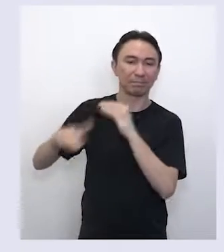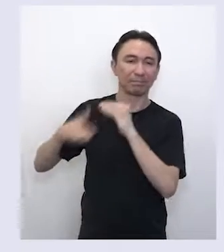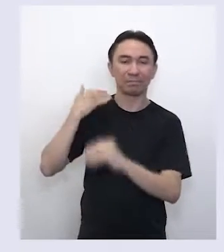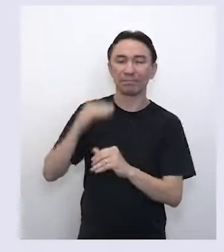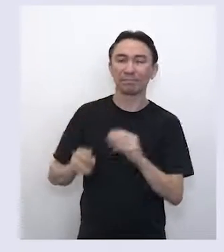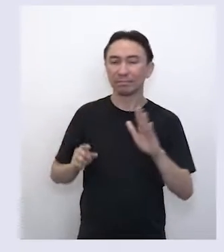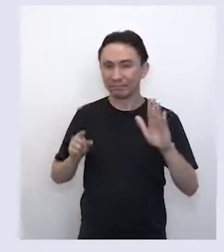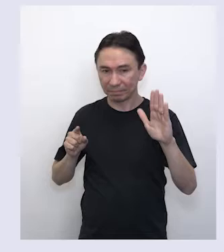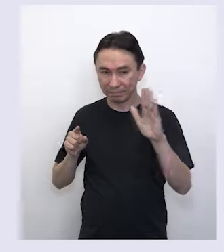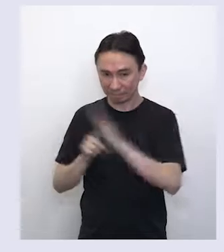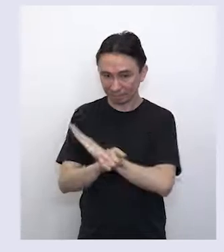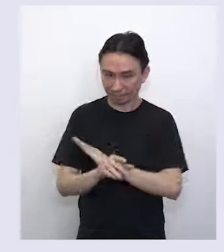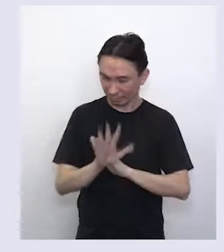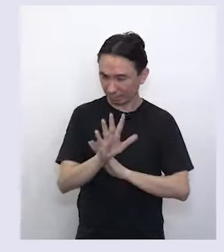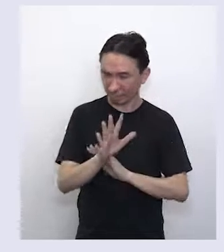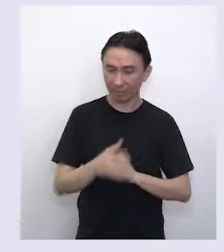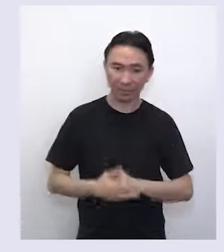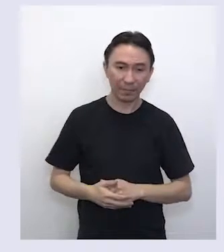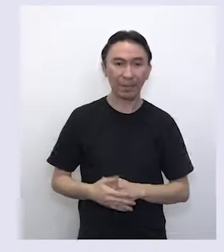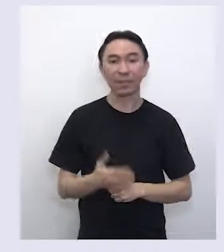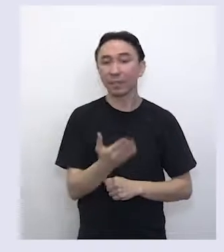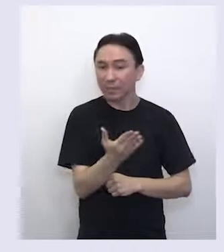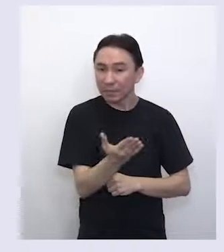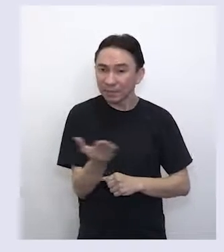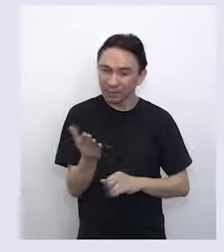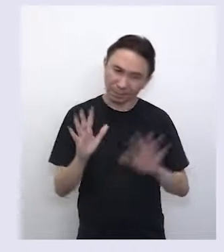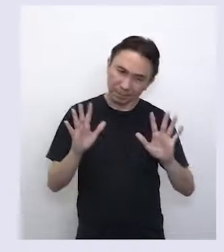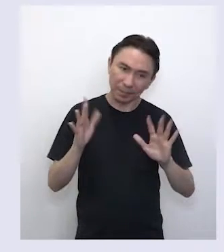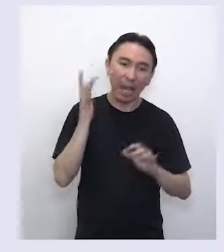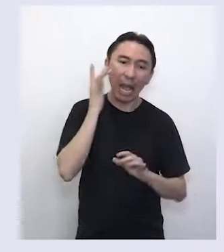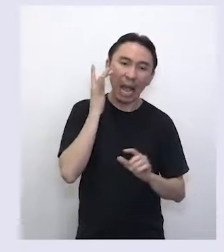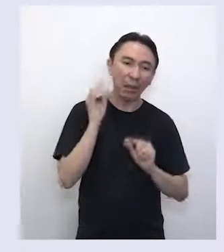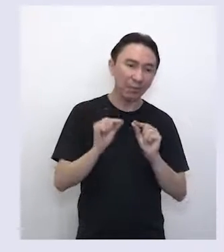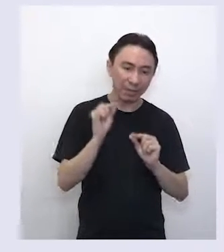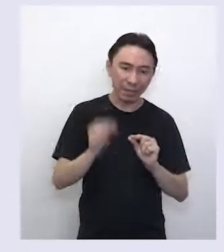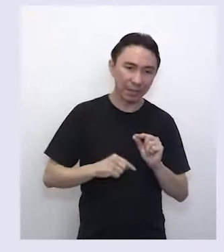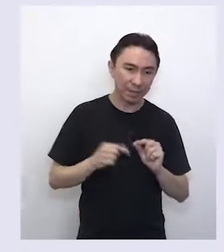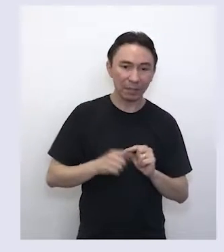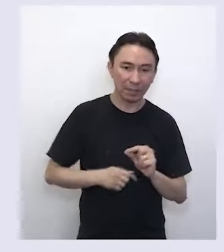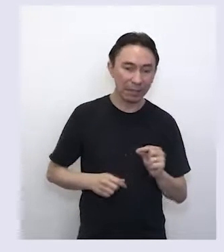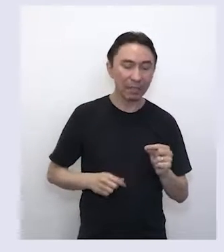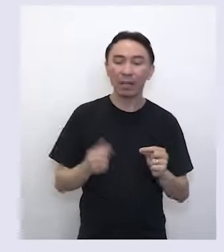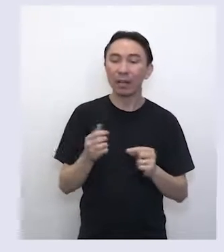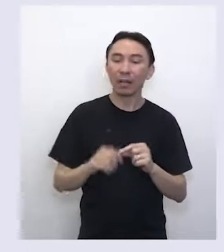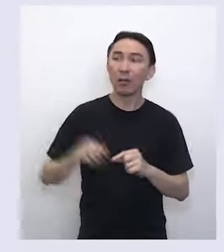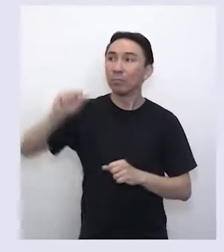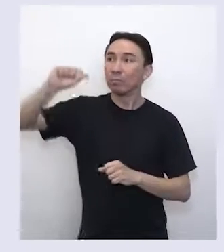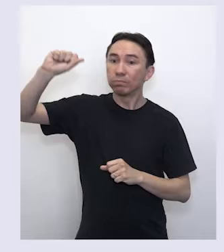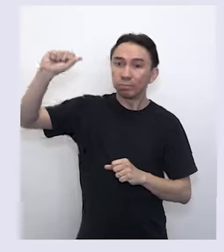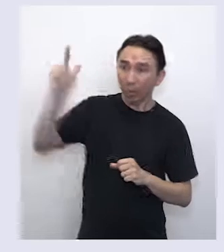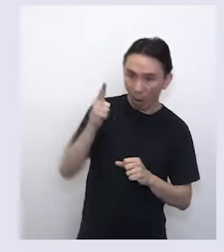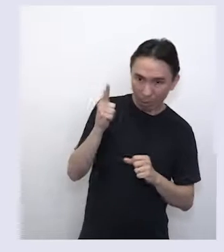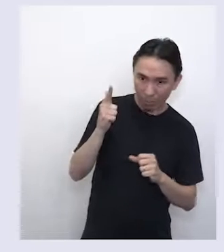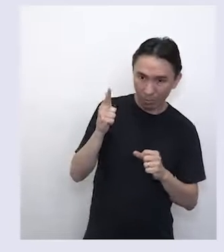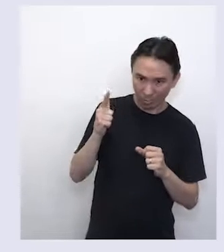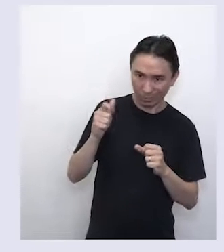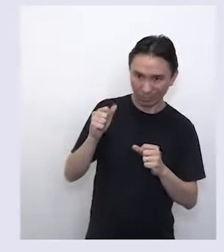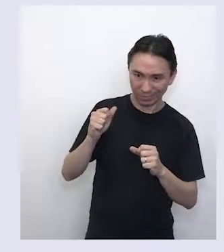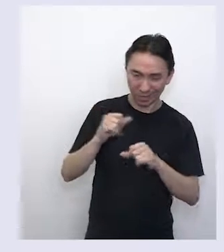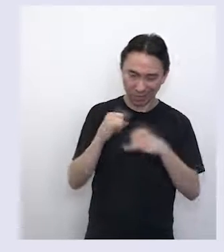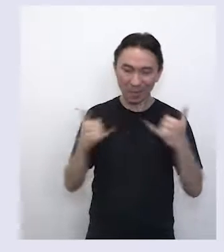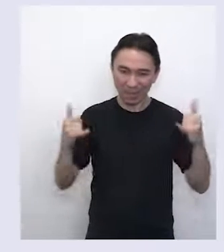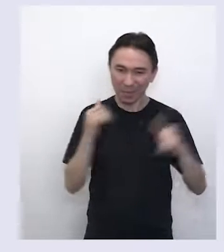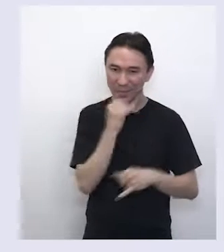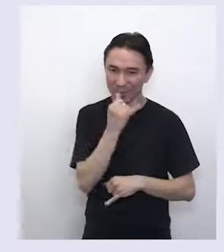na opinião de vocês, as vantagens e desvantagens da utilização da energia solar, tá? Então, 3